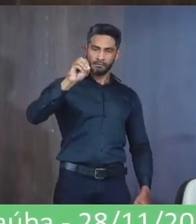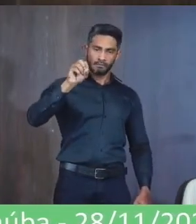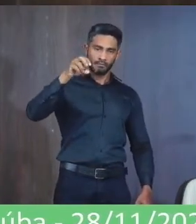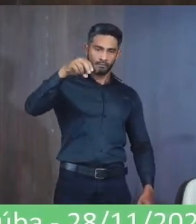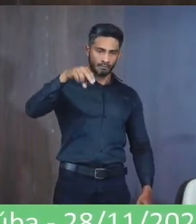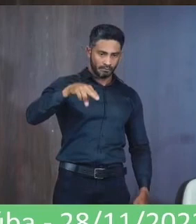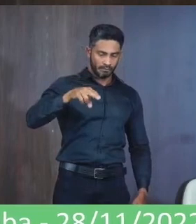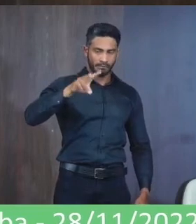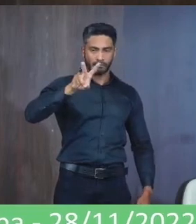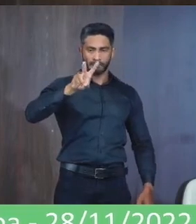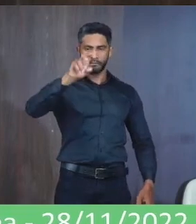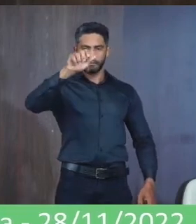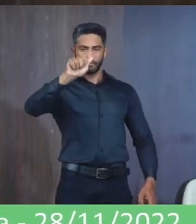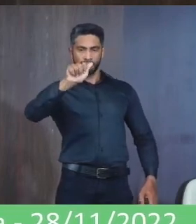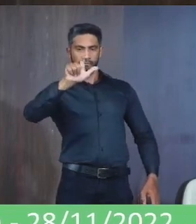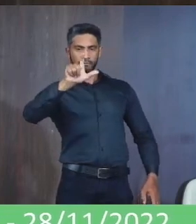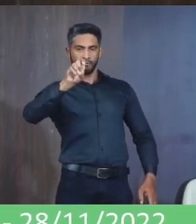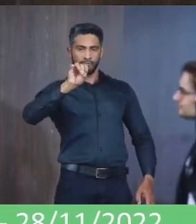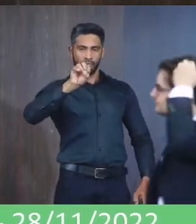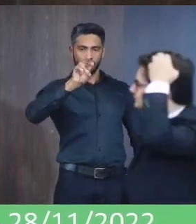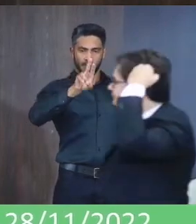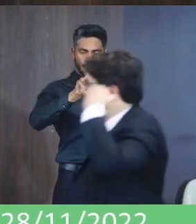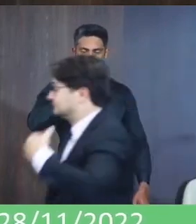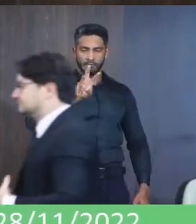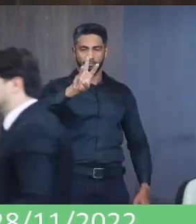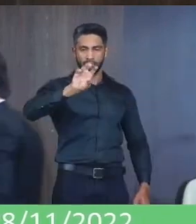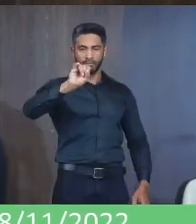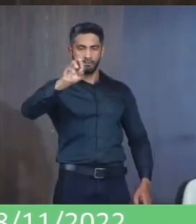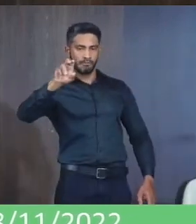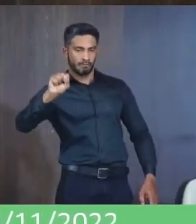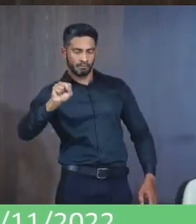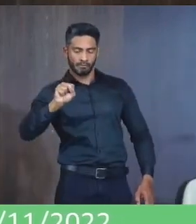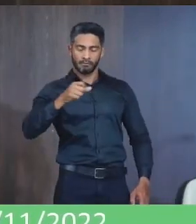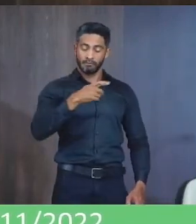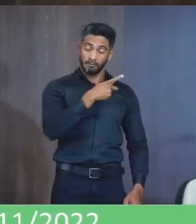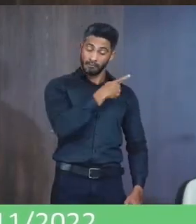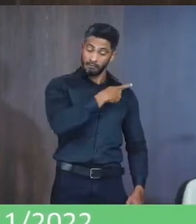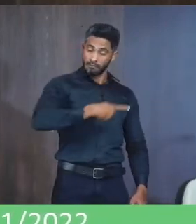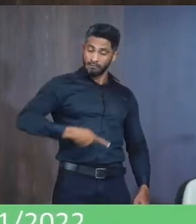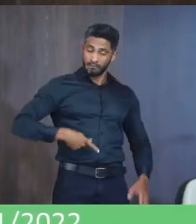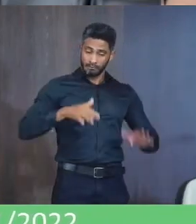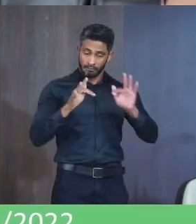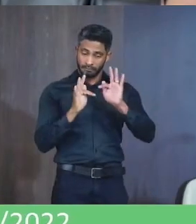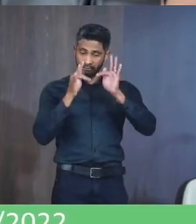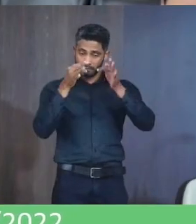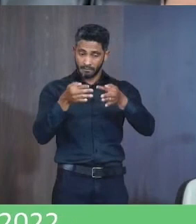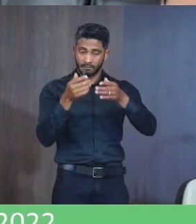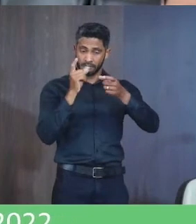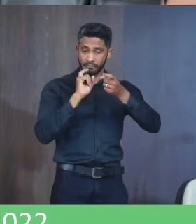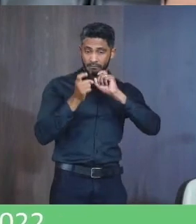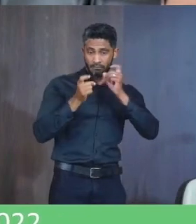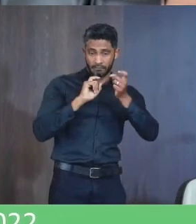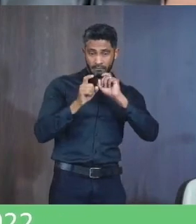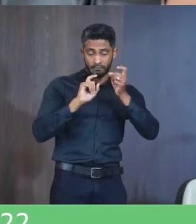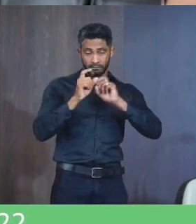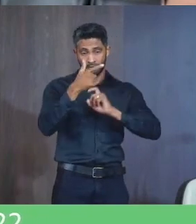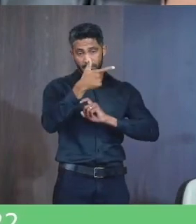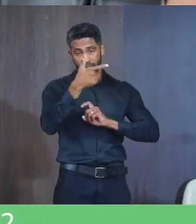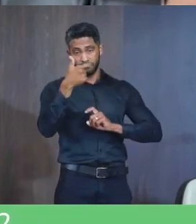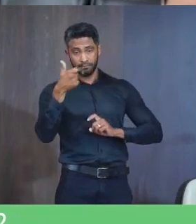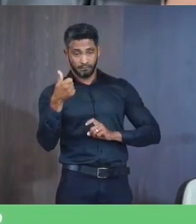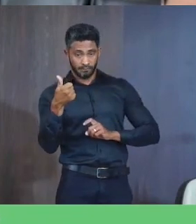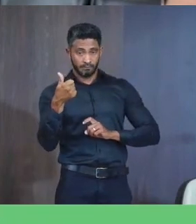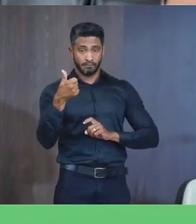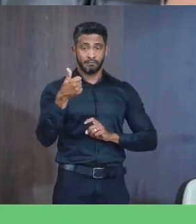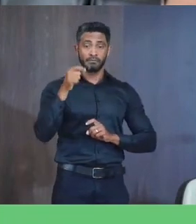Valdeiro do Santo Silva E o Iris Carlos Lopes O senhor presidente Encerrou a reunião Às 20 horas e 15 minutos Convocando os vereadores Para a